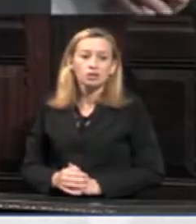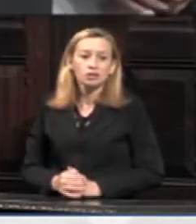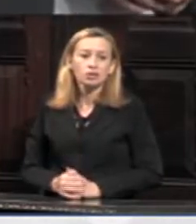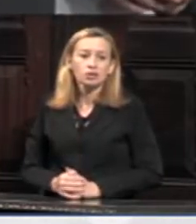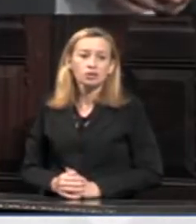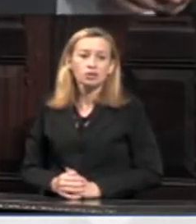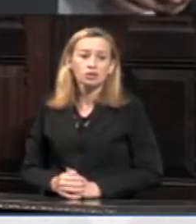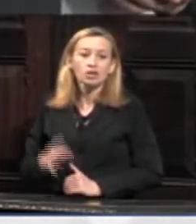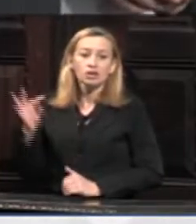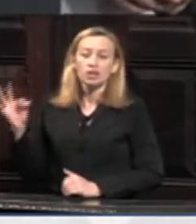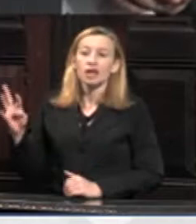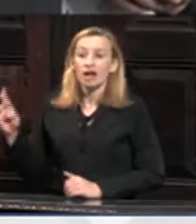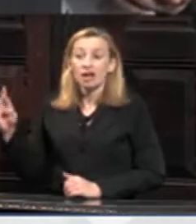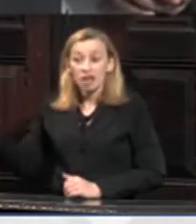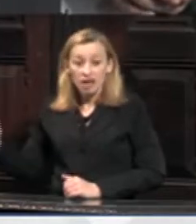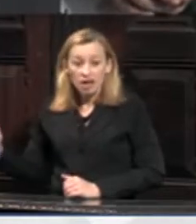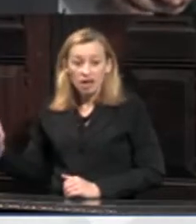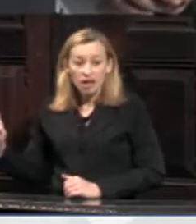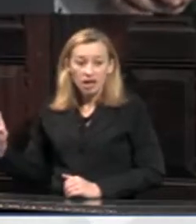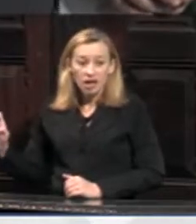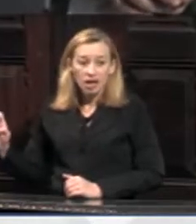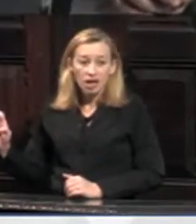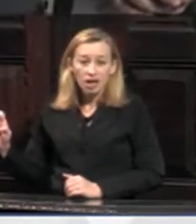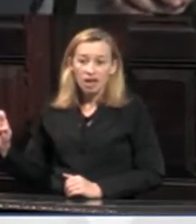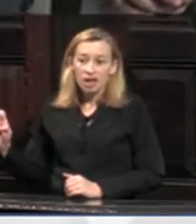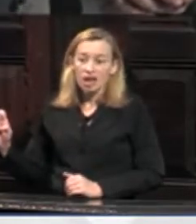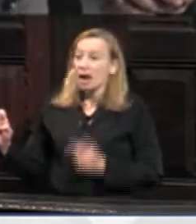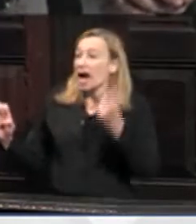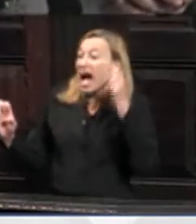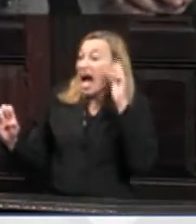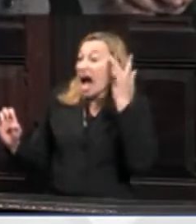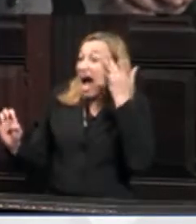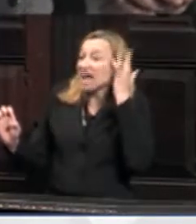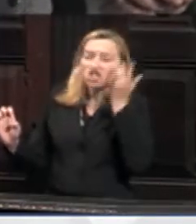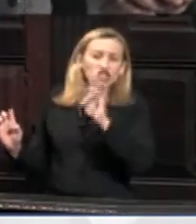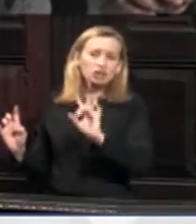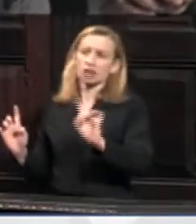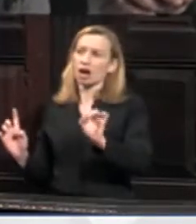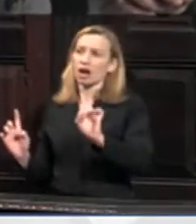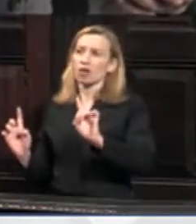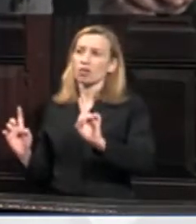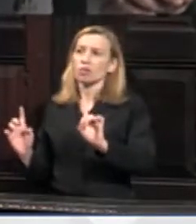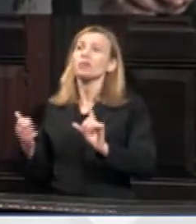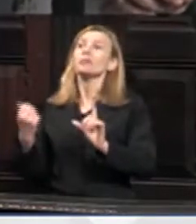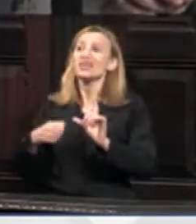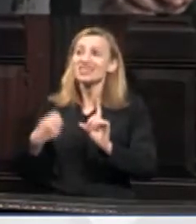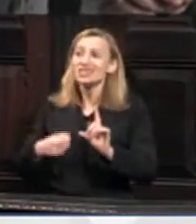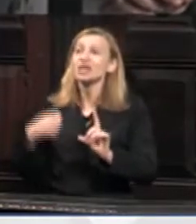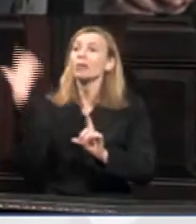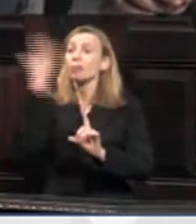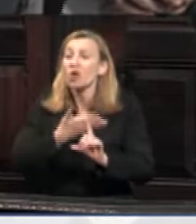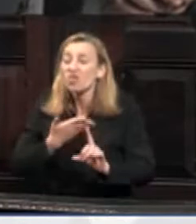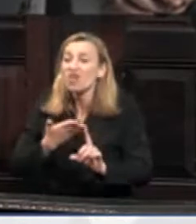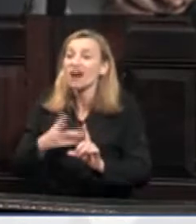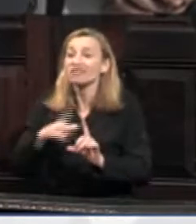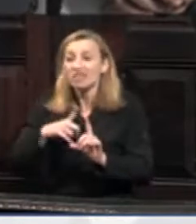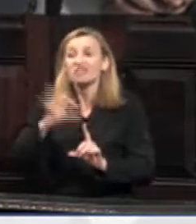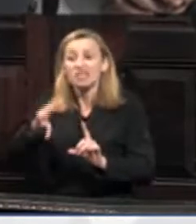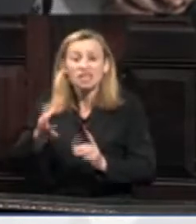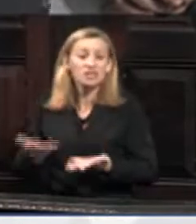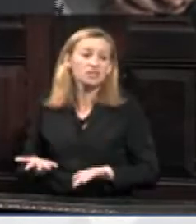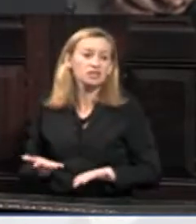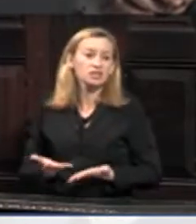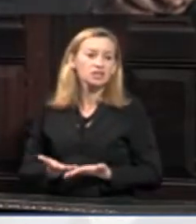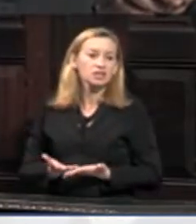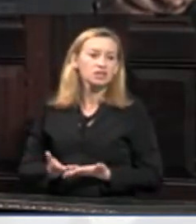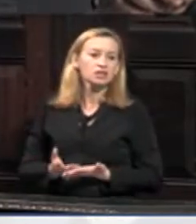Porque o TRE acha que um candidato está identificado. Não pode achar. Para isso existe lei. Não era uma atividade